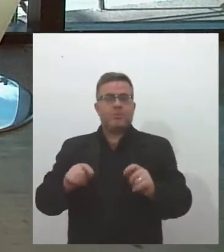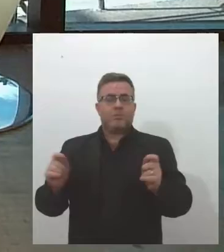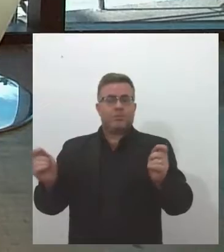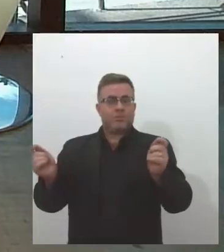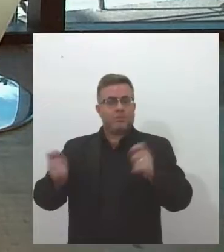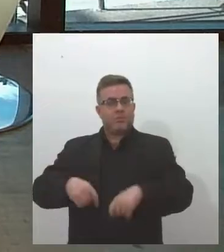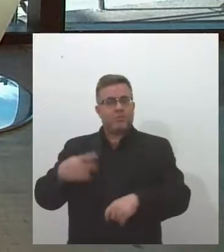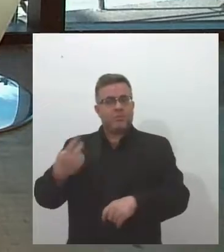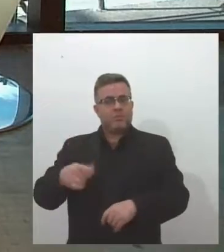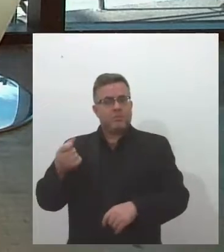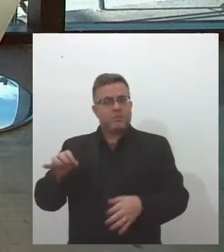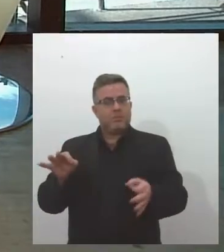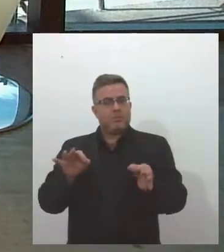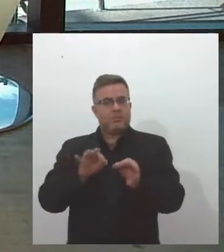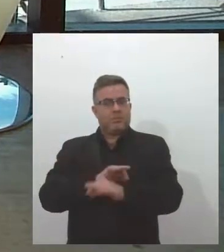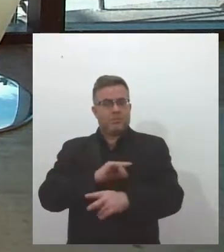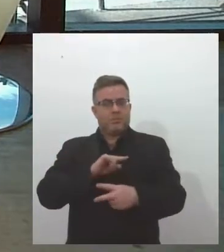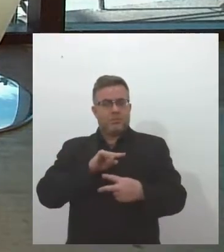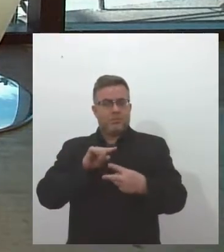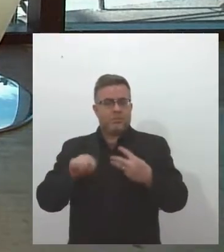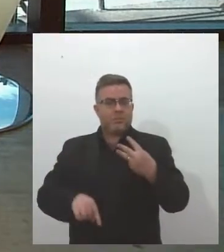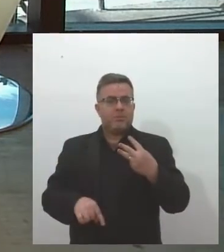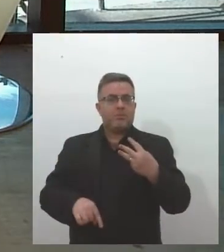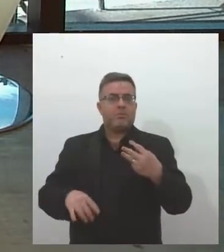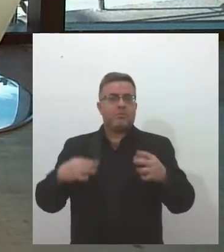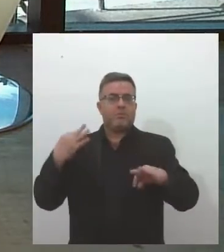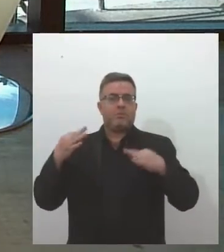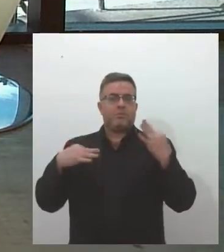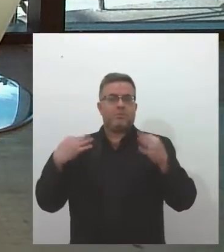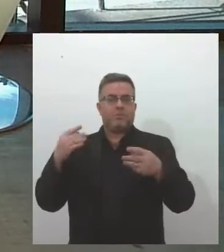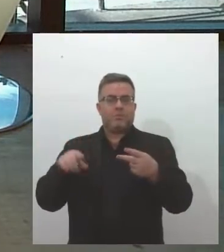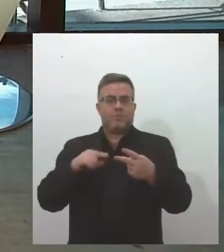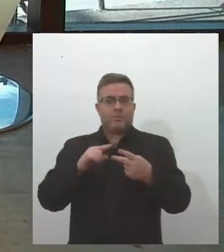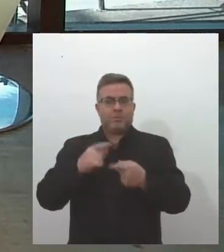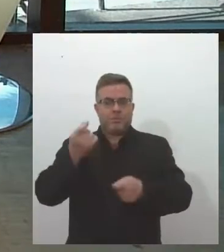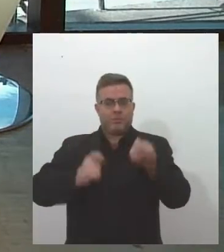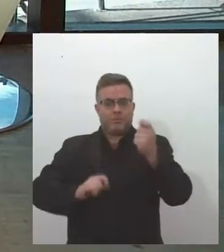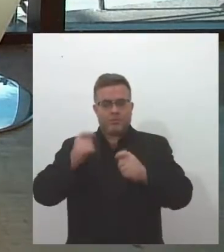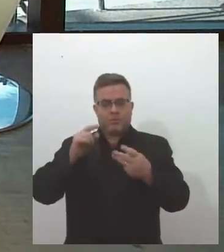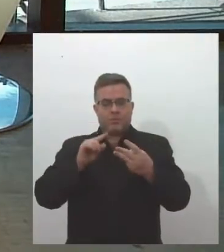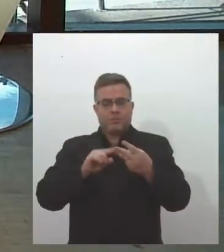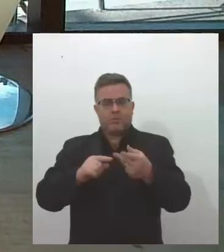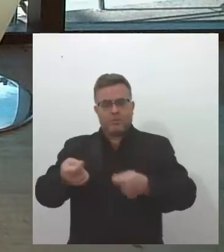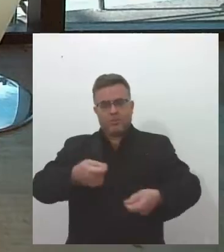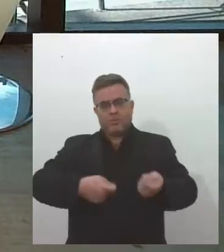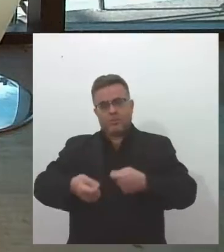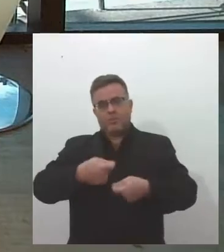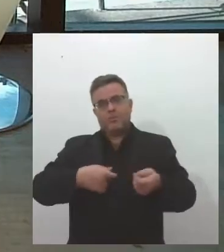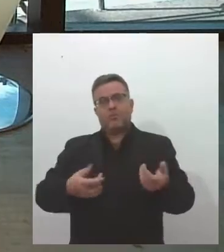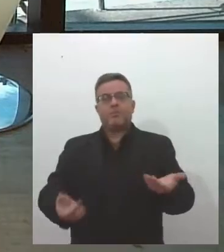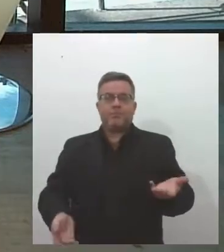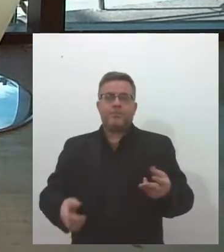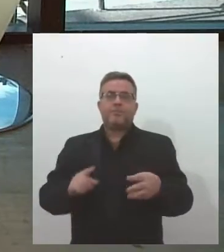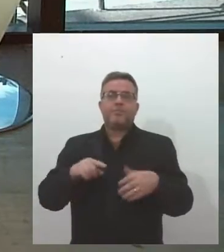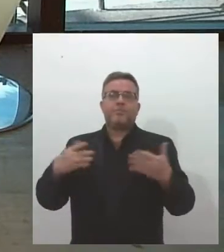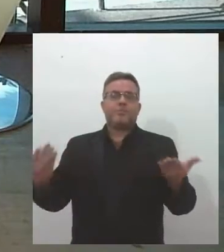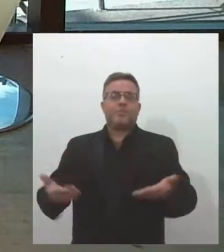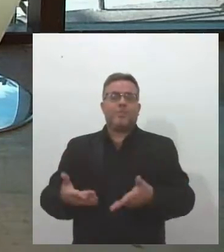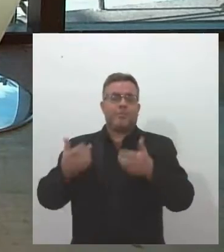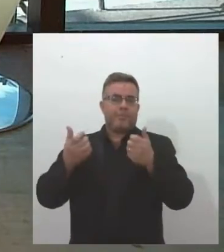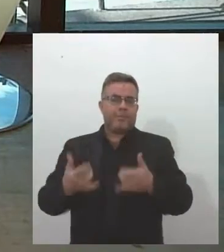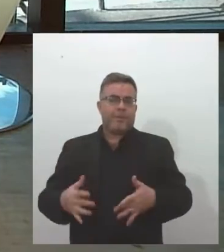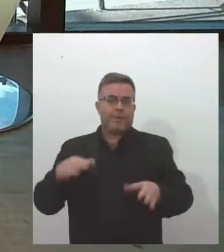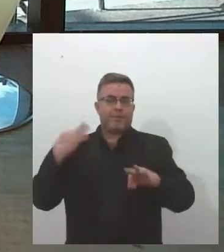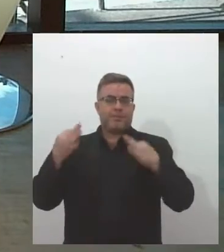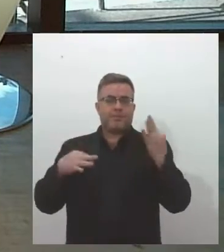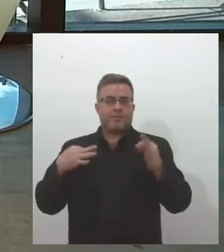em três setores fundamentais: o turismo, a indústria e o comércio. A gente começa hoje, Sara Medeiros, falando sobre o turismo, que foi um